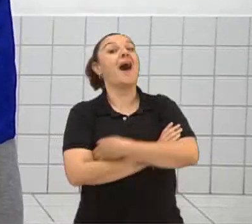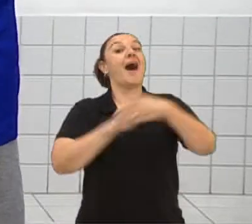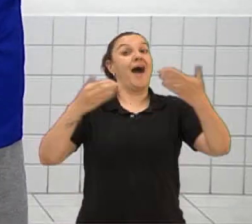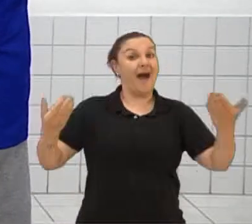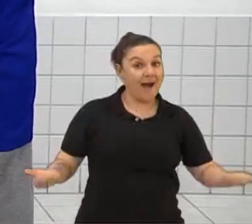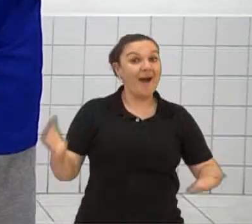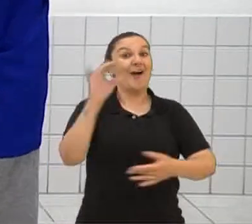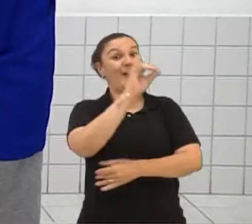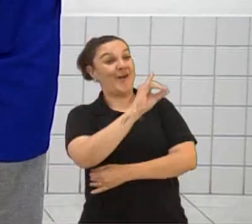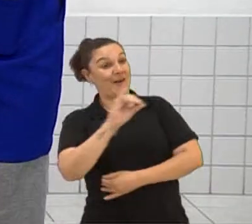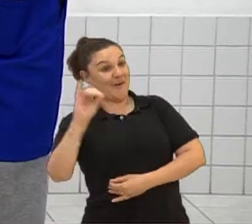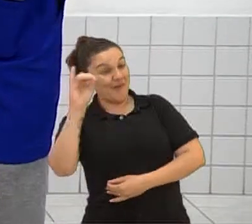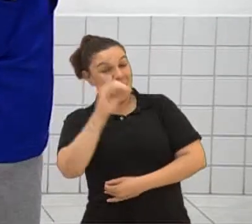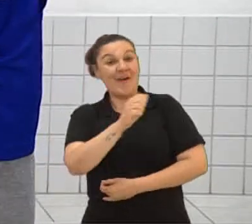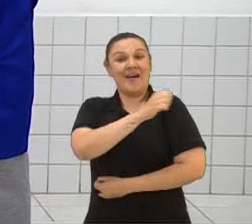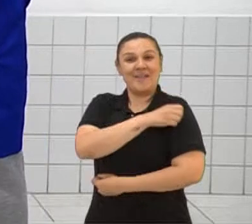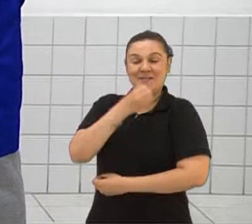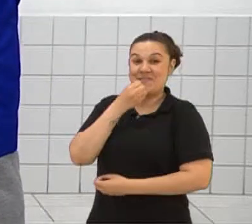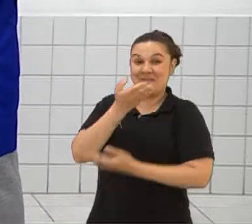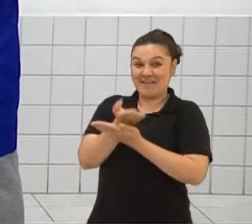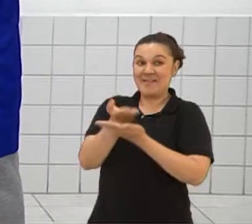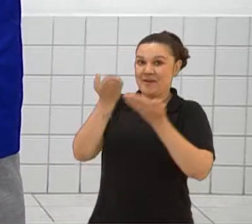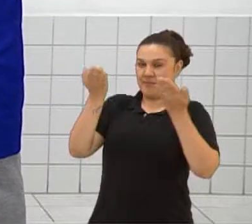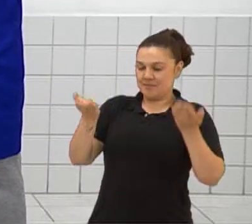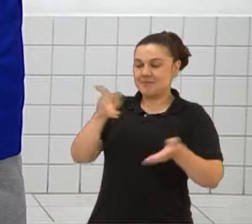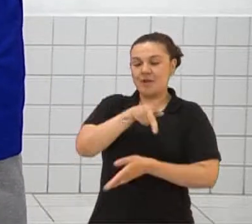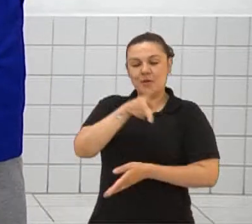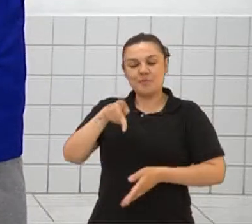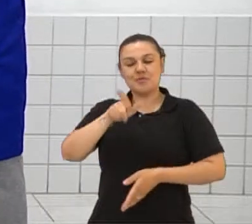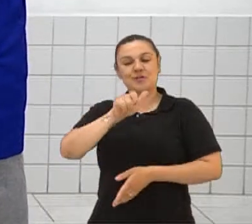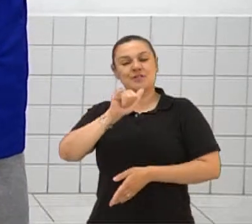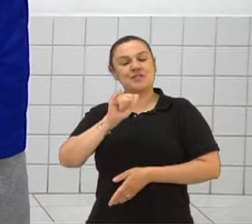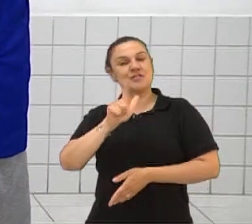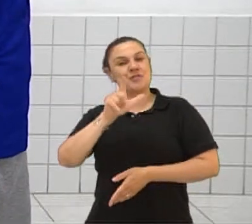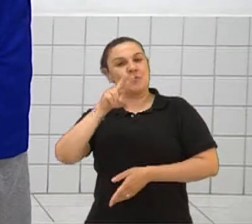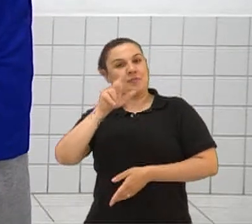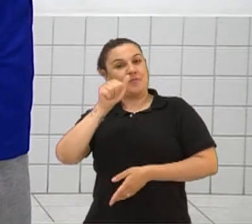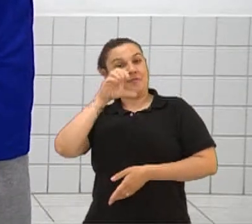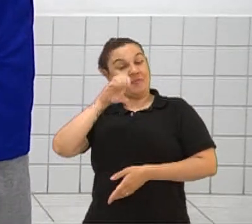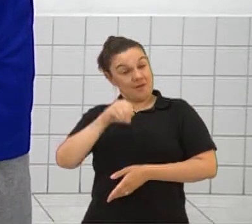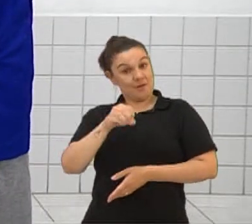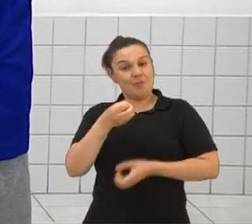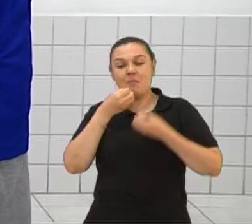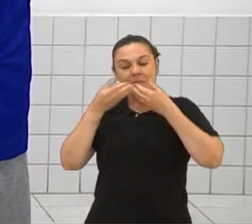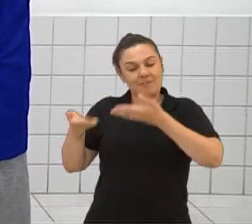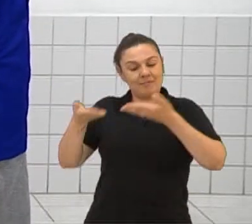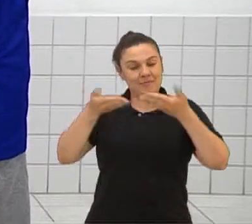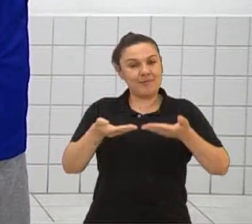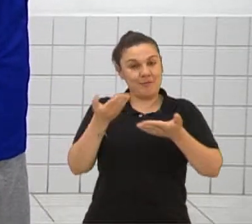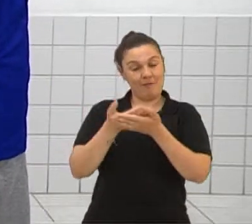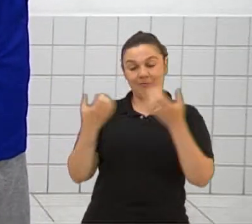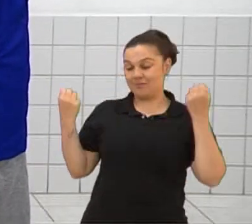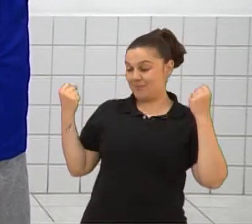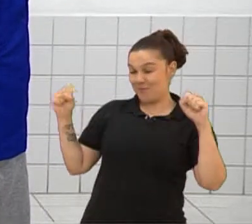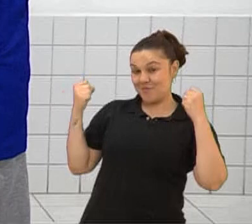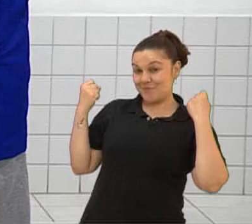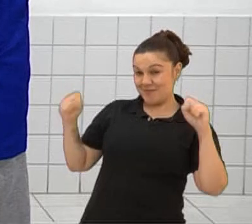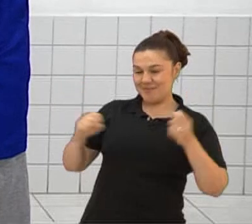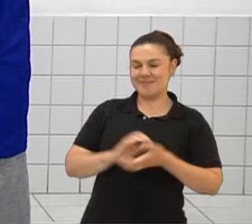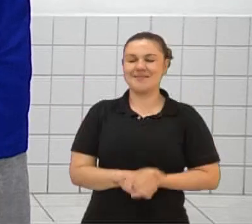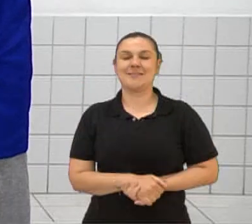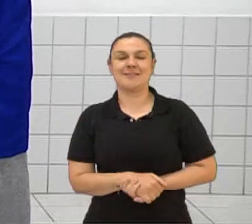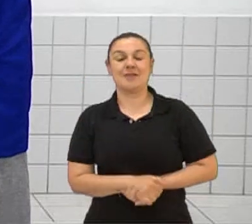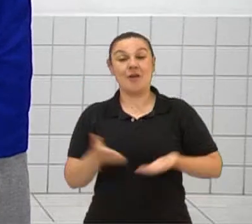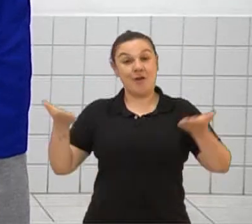Olá, alunos! Tudo bem com vocês? Aqui é o professor Gilvano e sejam bem-vindos para mais uma aula de Educação